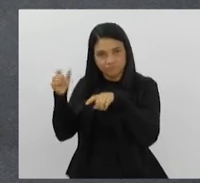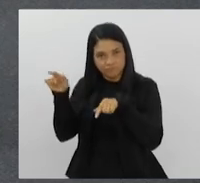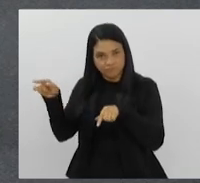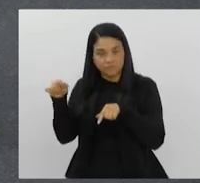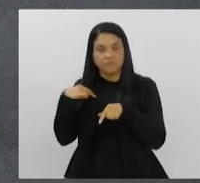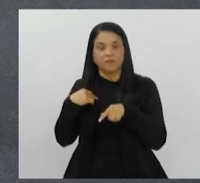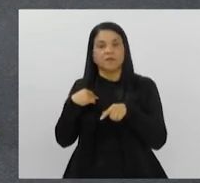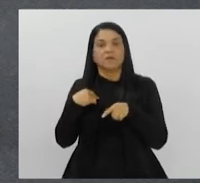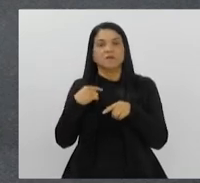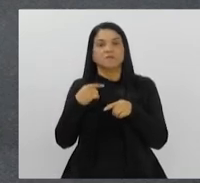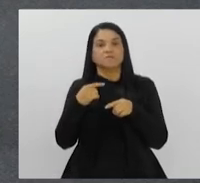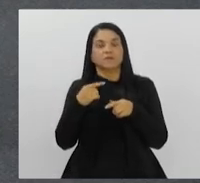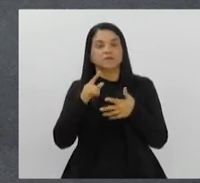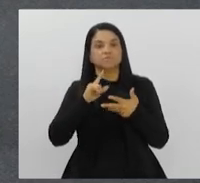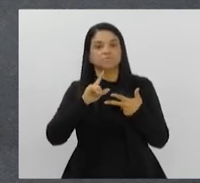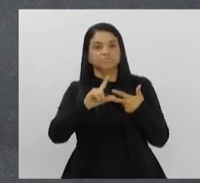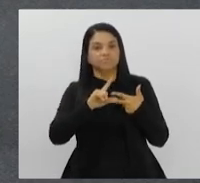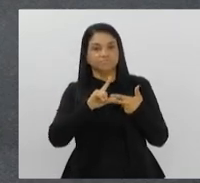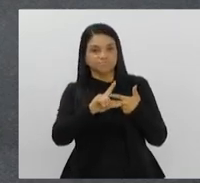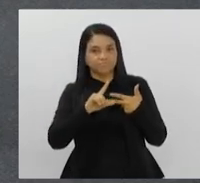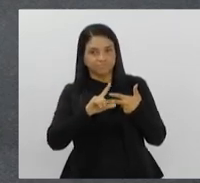prerrogativas legislativas dos Estados.